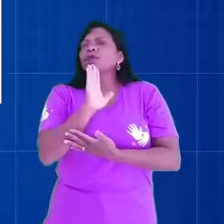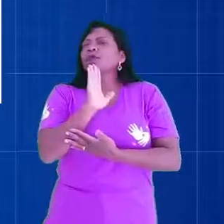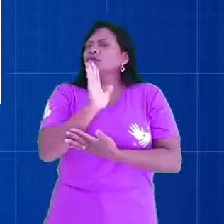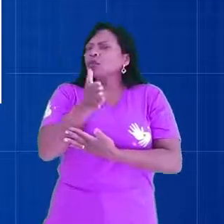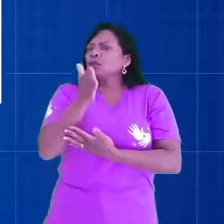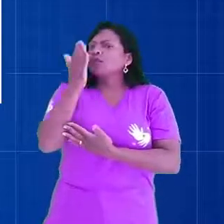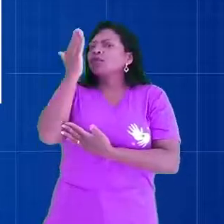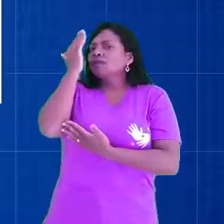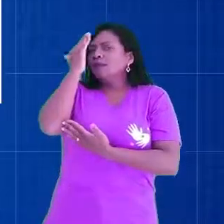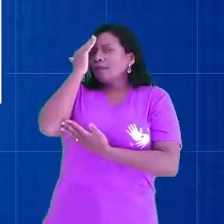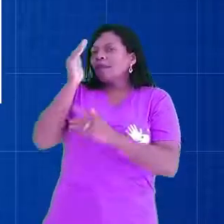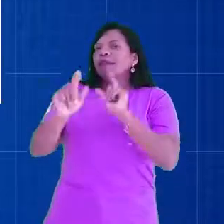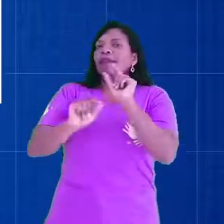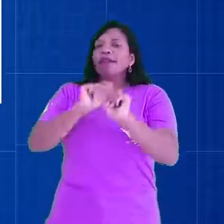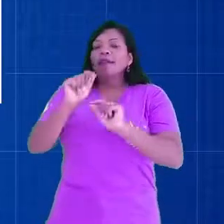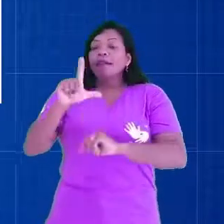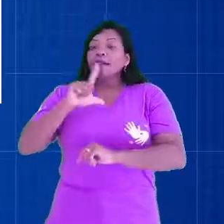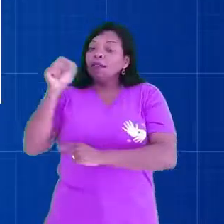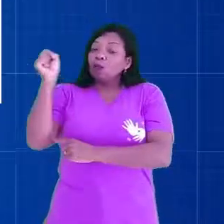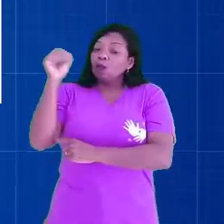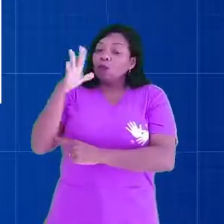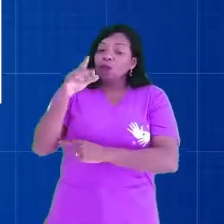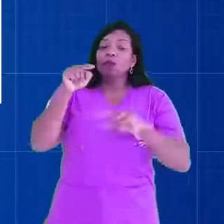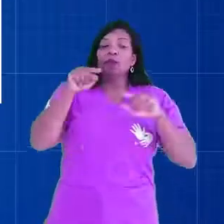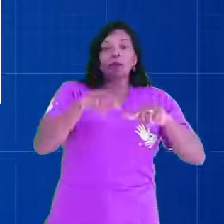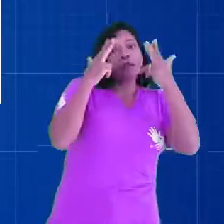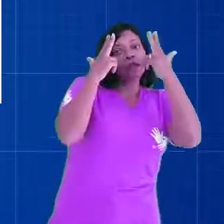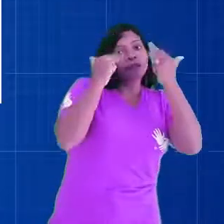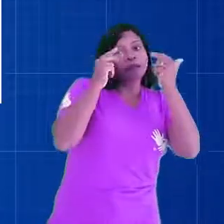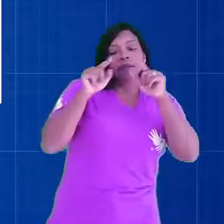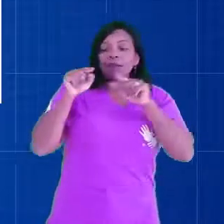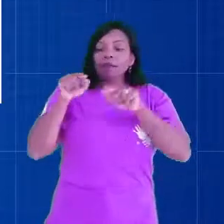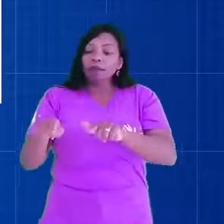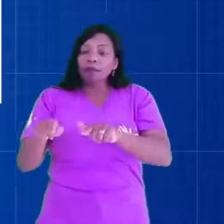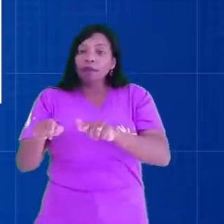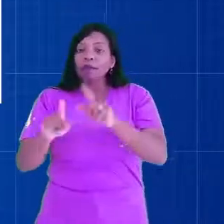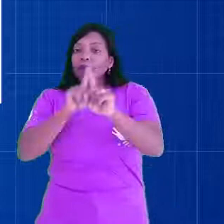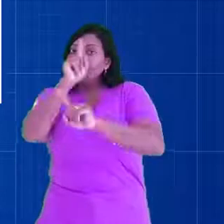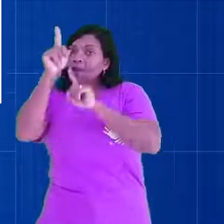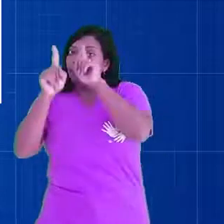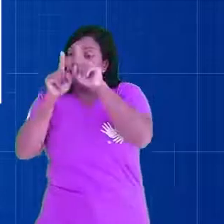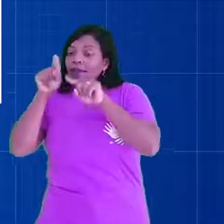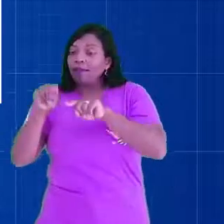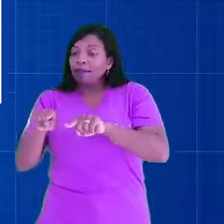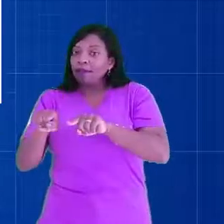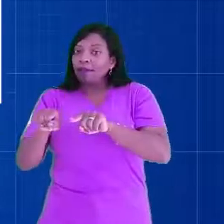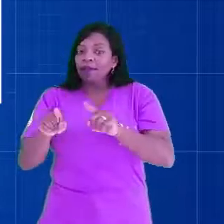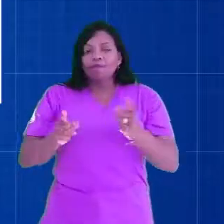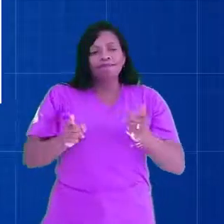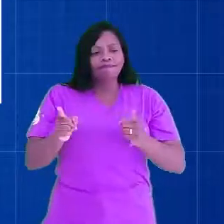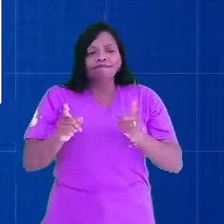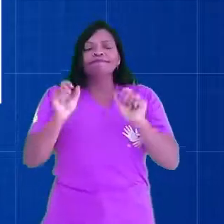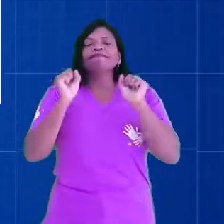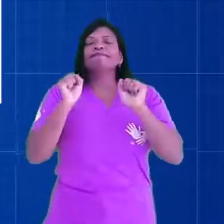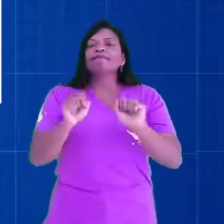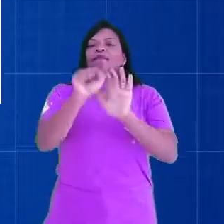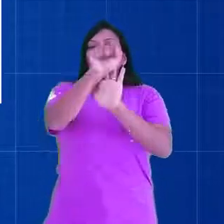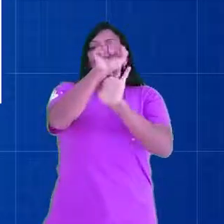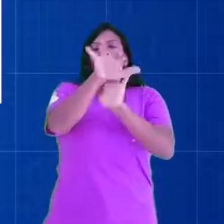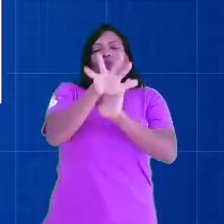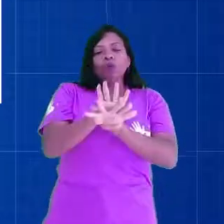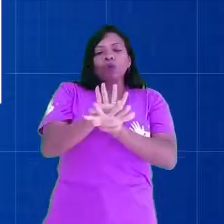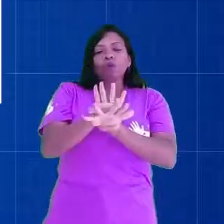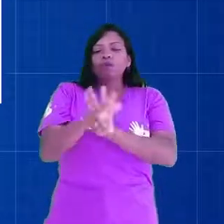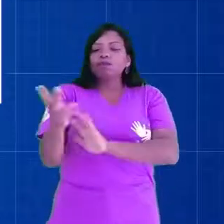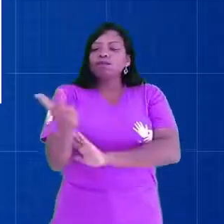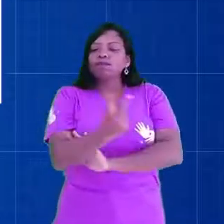fontes de luz natural e artificial, a gente vai perceber também que dá para a gente fazer sombras a partir